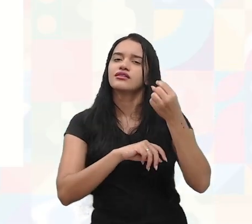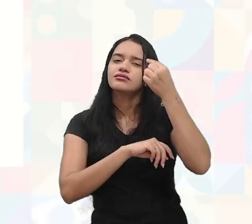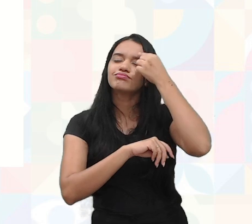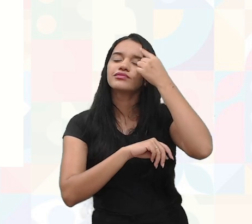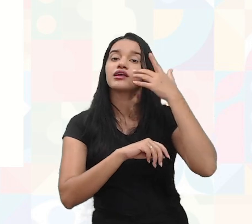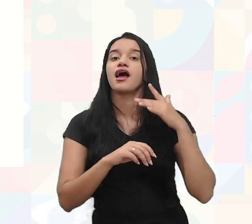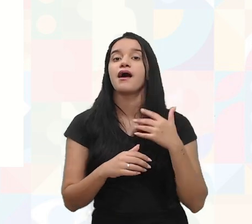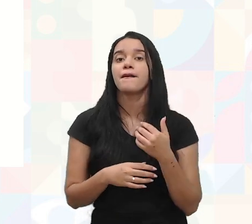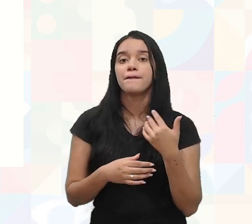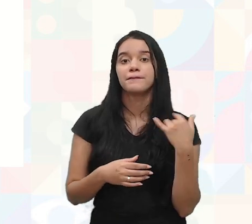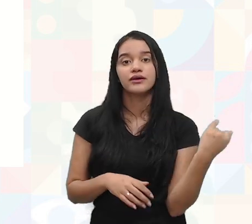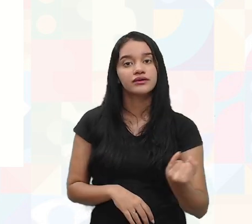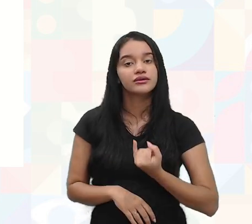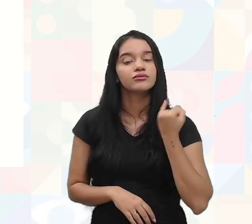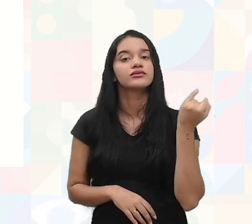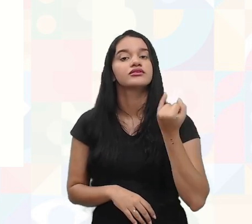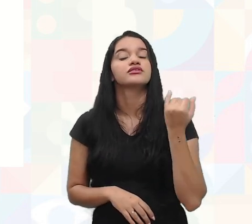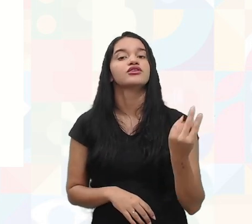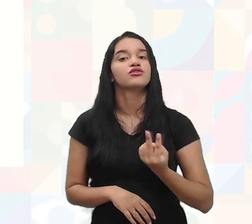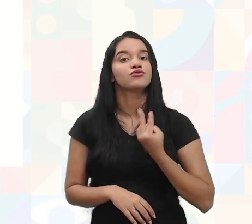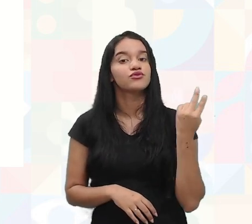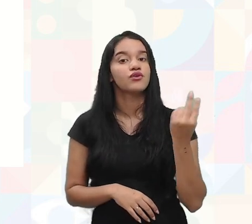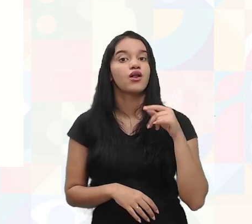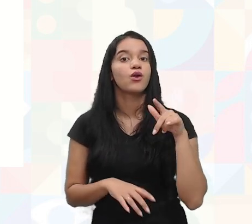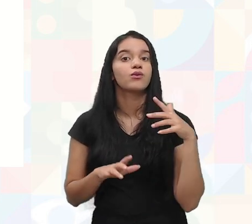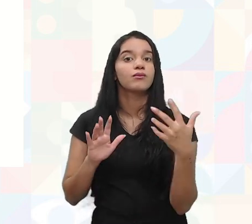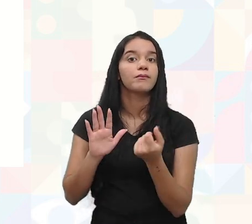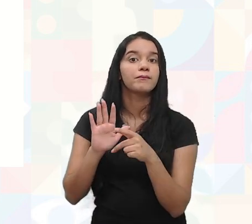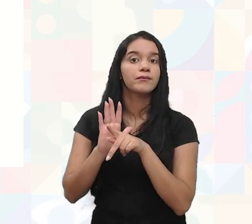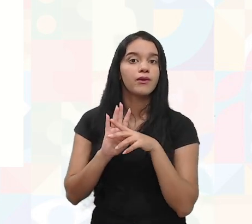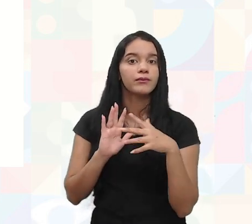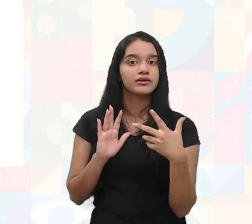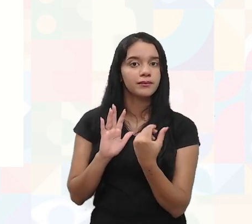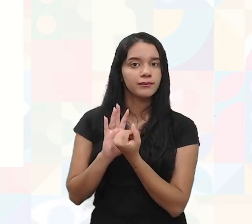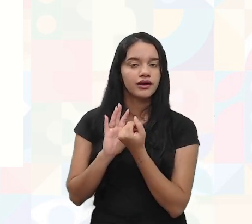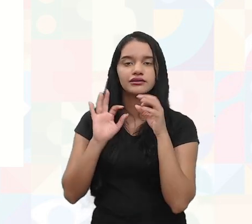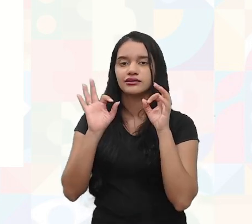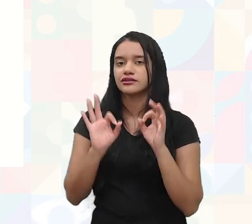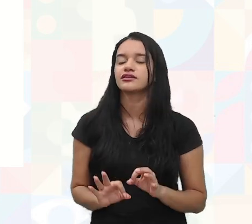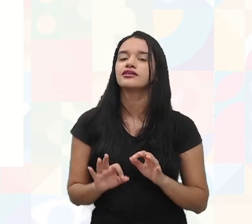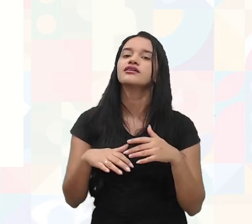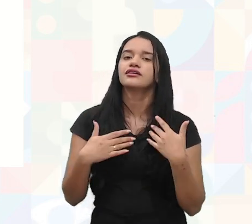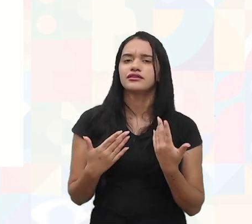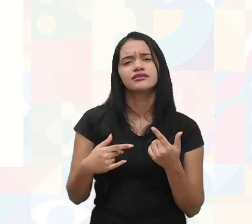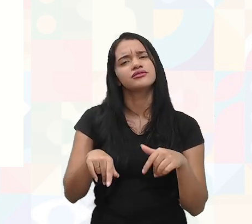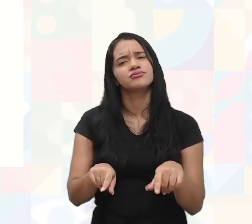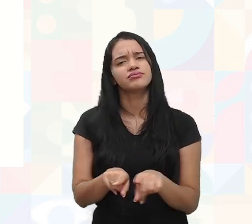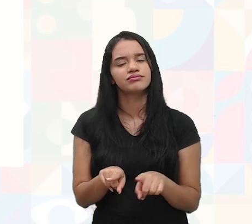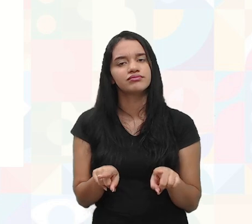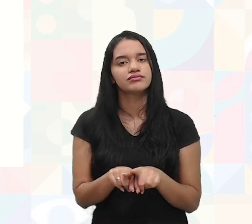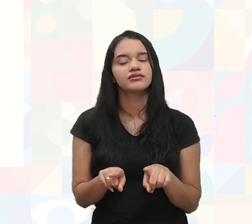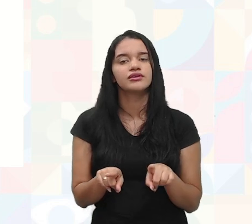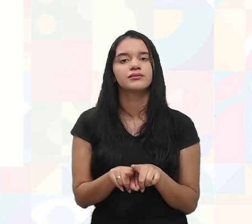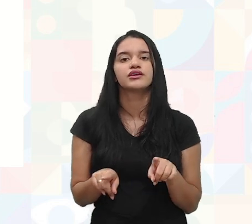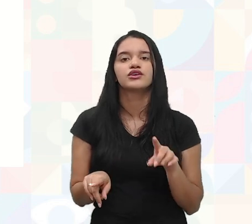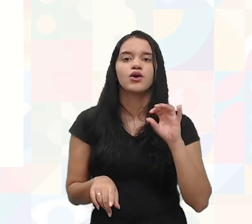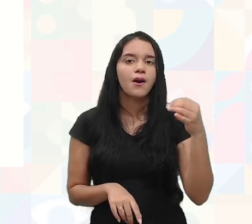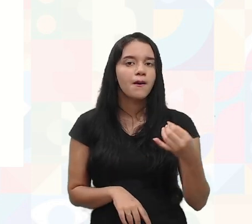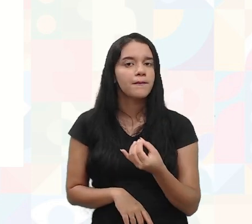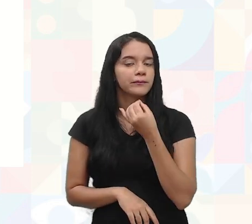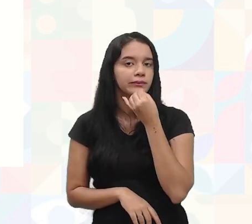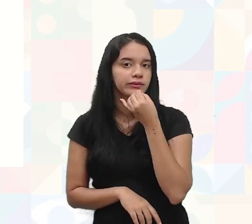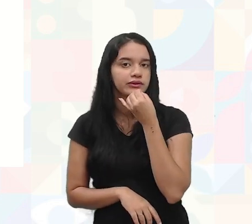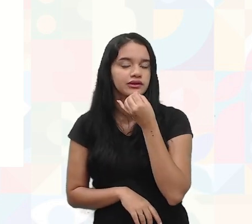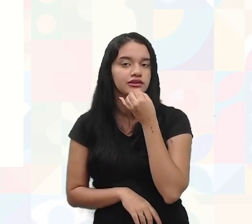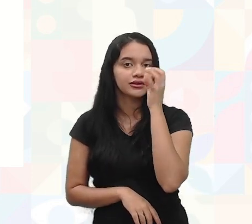a importância e os valores referentes àquela marca, certo? Então, o posicionamento também é uma oportunidade,